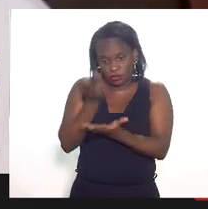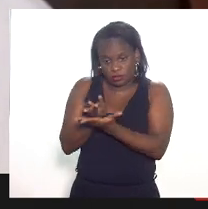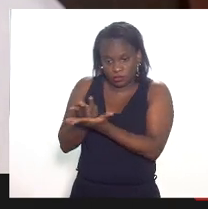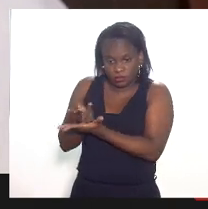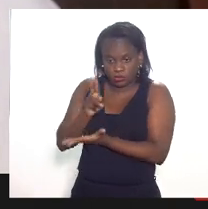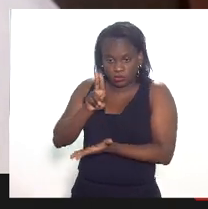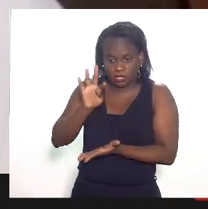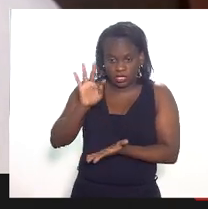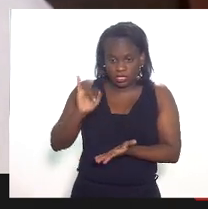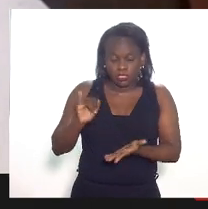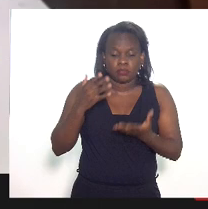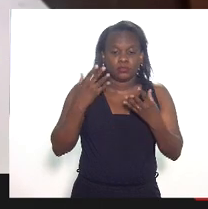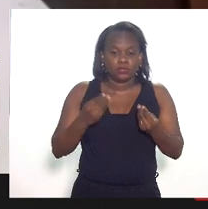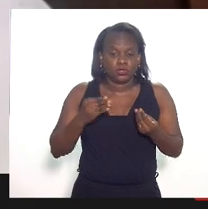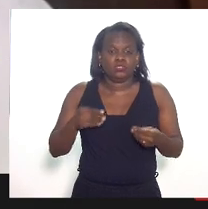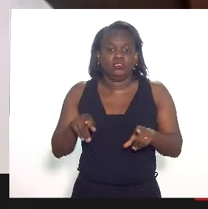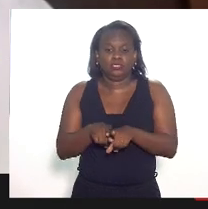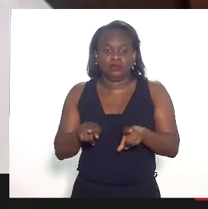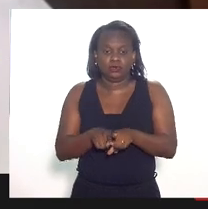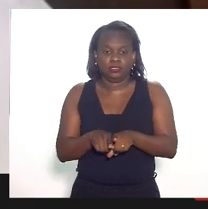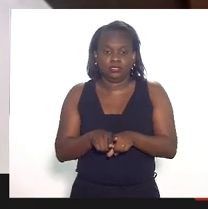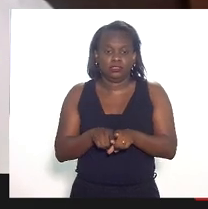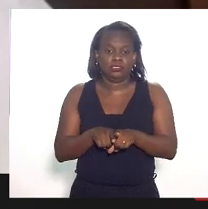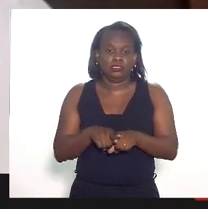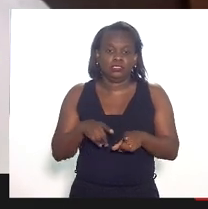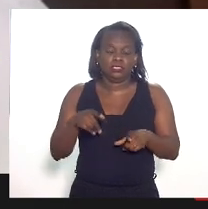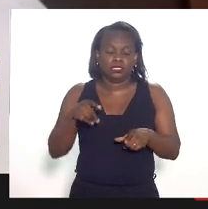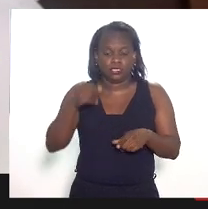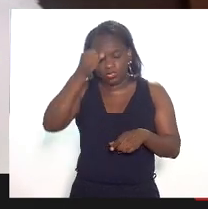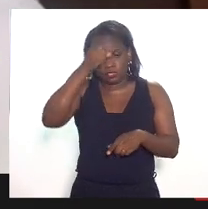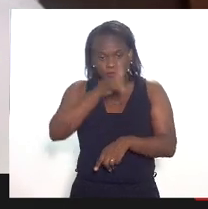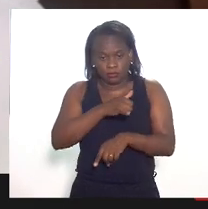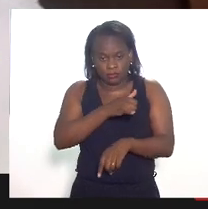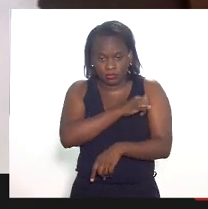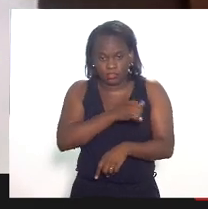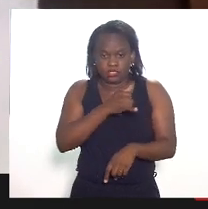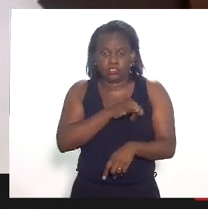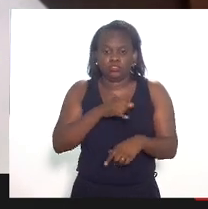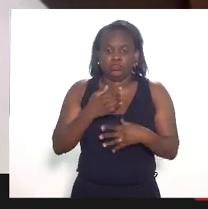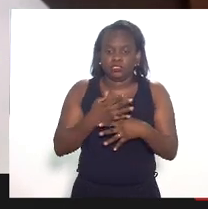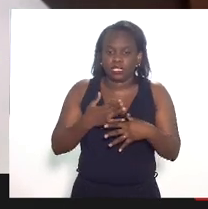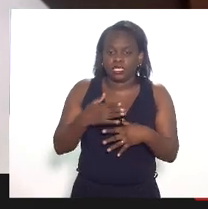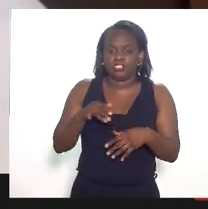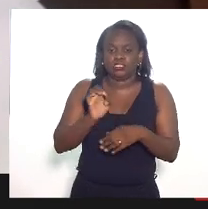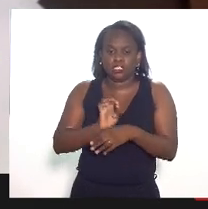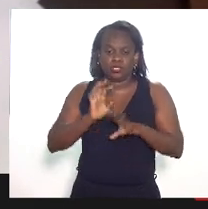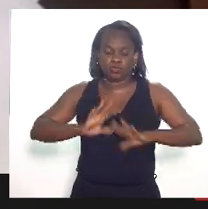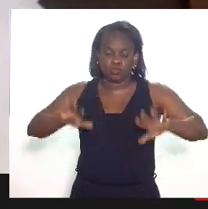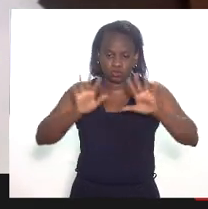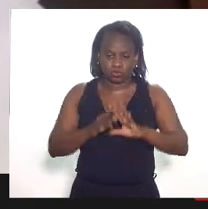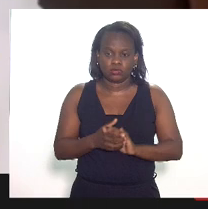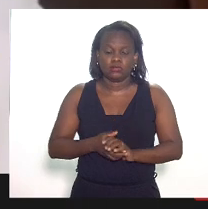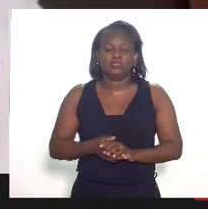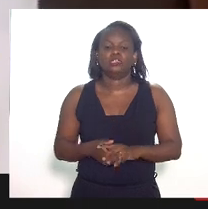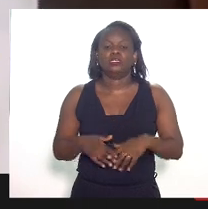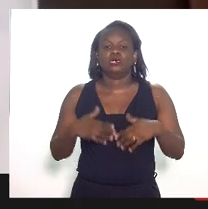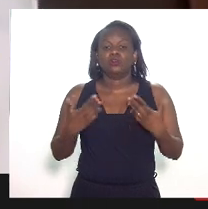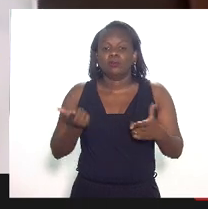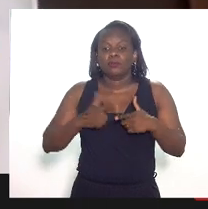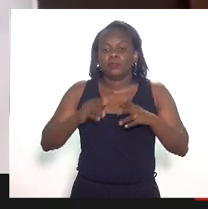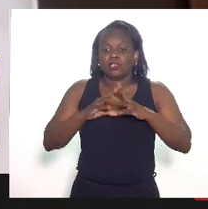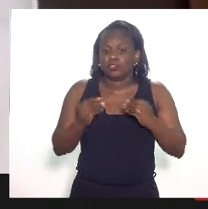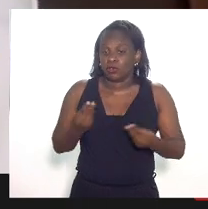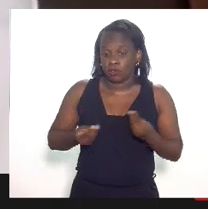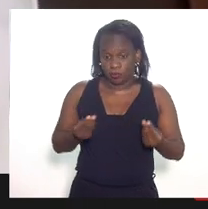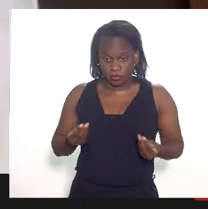e muito grande, inclusive, essa letalidade na cidade do Rio de Janeiro e no Estado. Em qual a solução, então, para